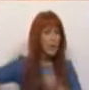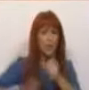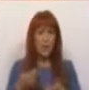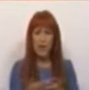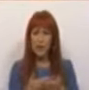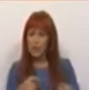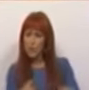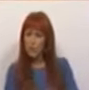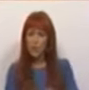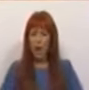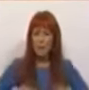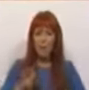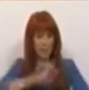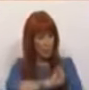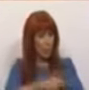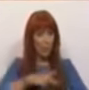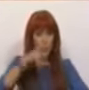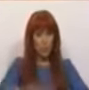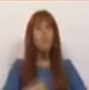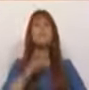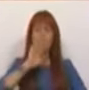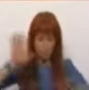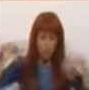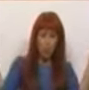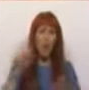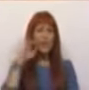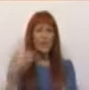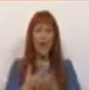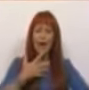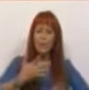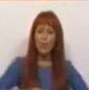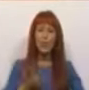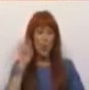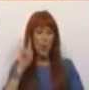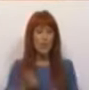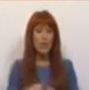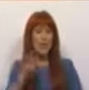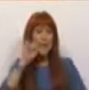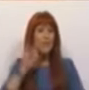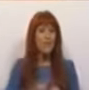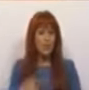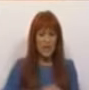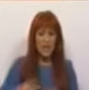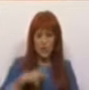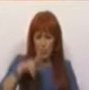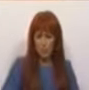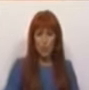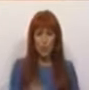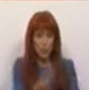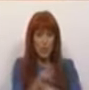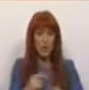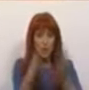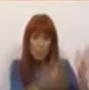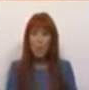para a economia e a própria soberania nacional se poderá assegurar plenamente esse valor com a defesa do interesse nacional, dos